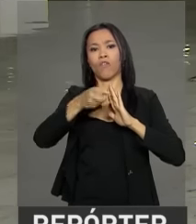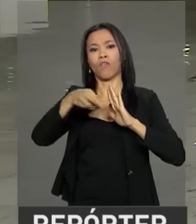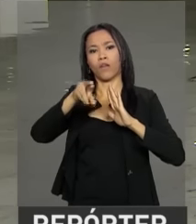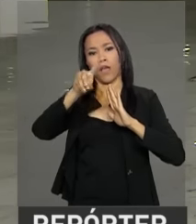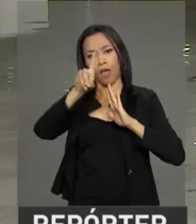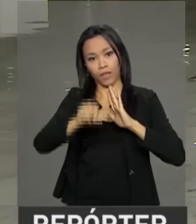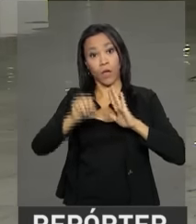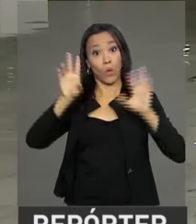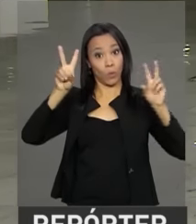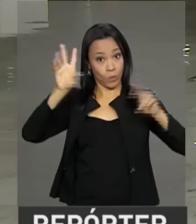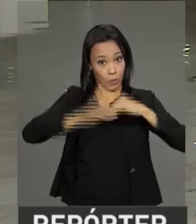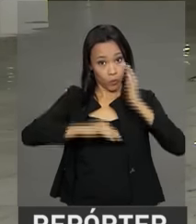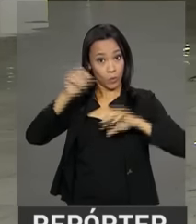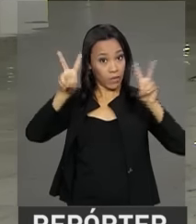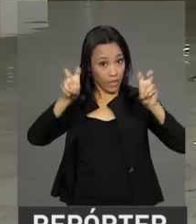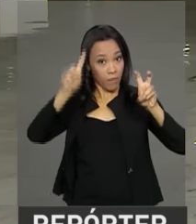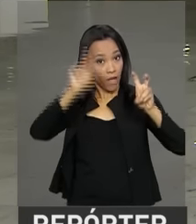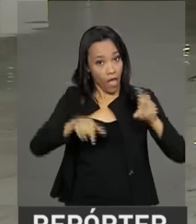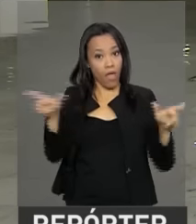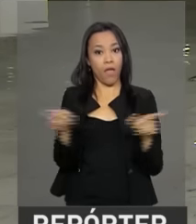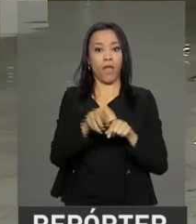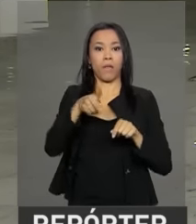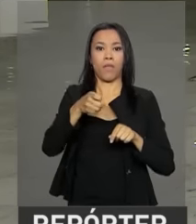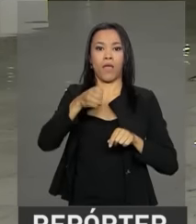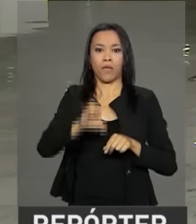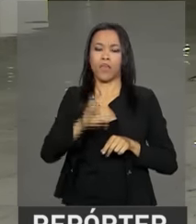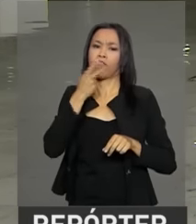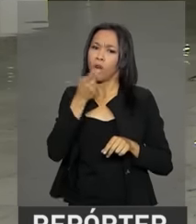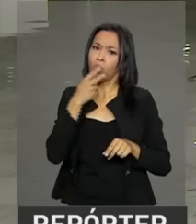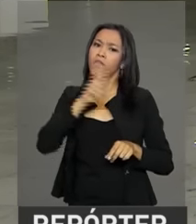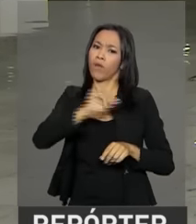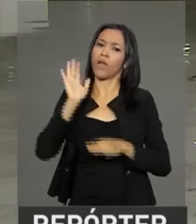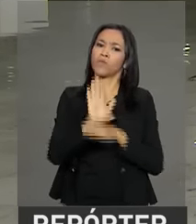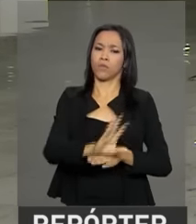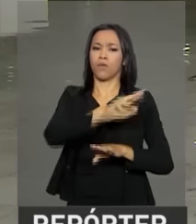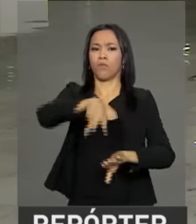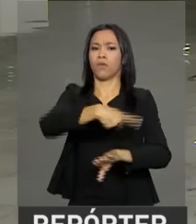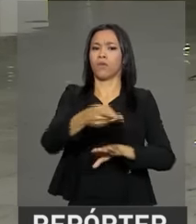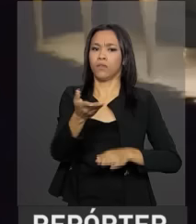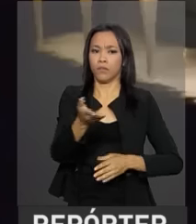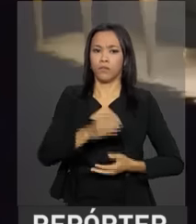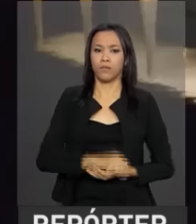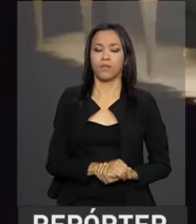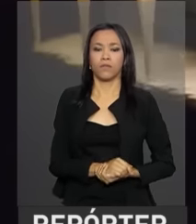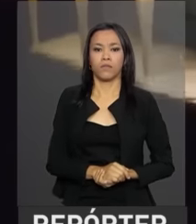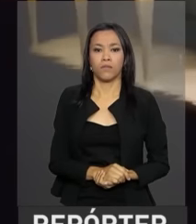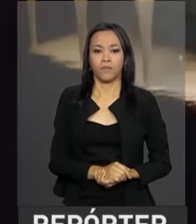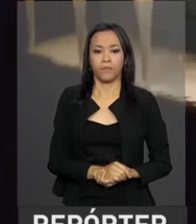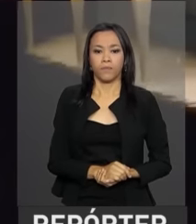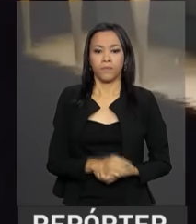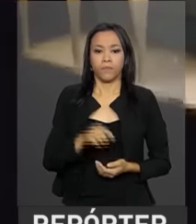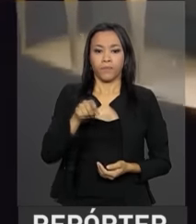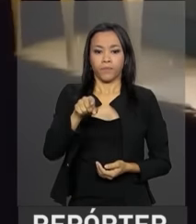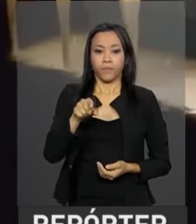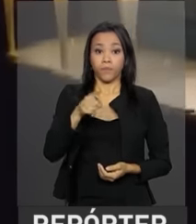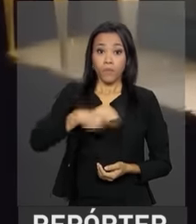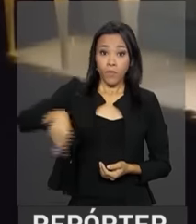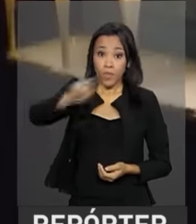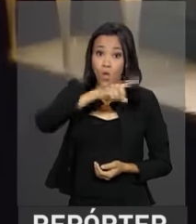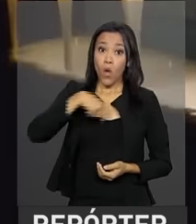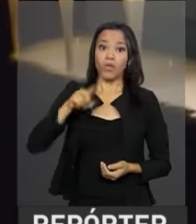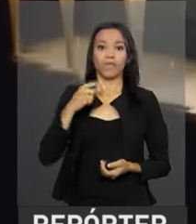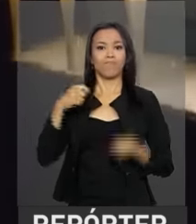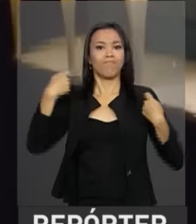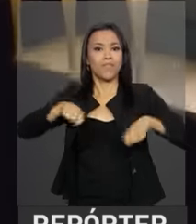encontro o presidente disse aos parlamentares que a medida vai salvar o Brasil nós todos estamos